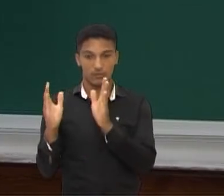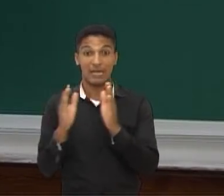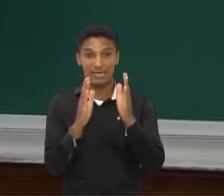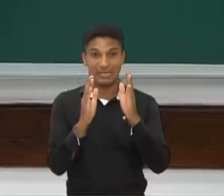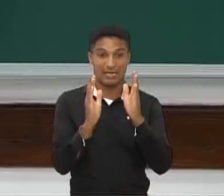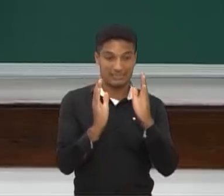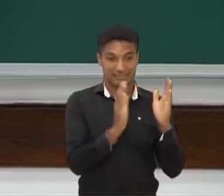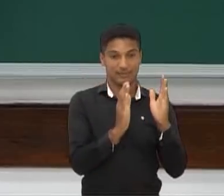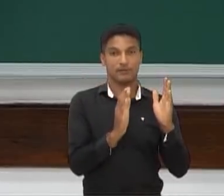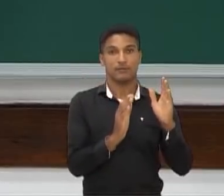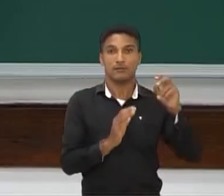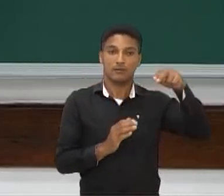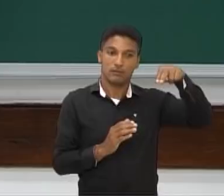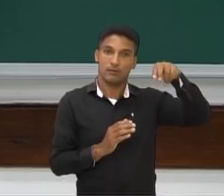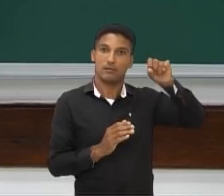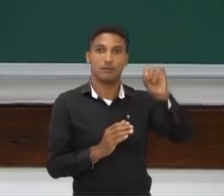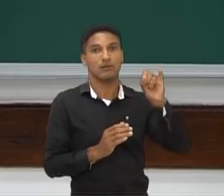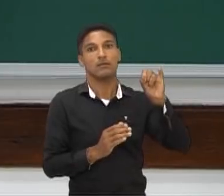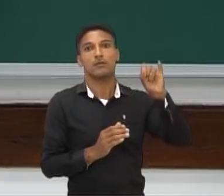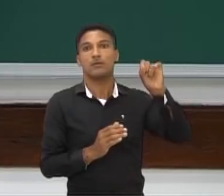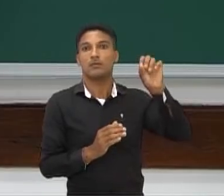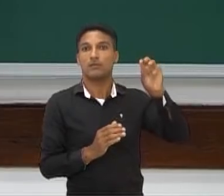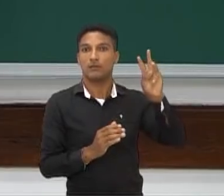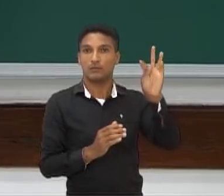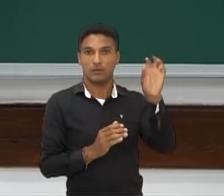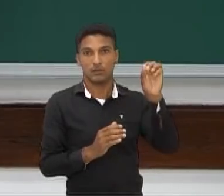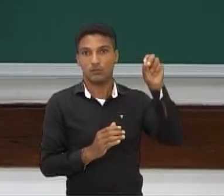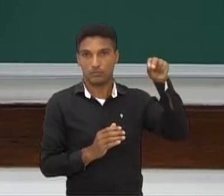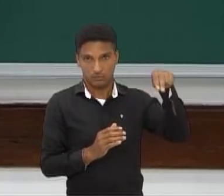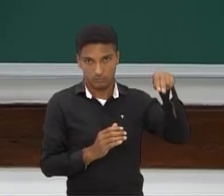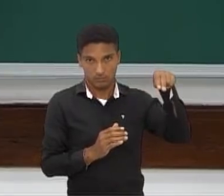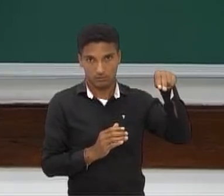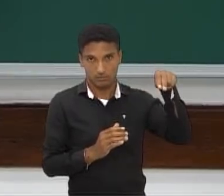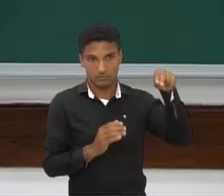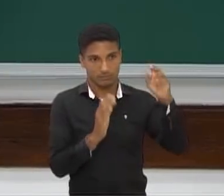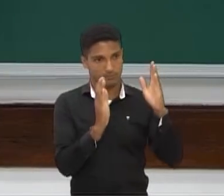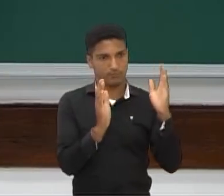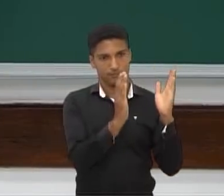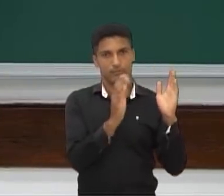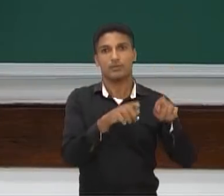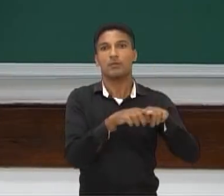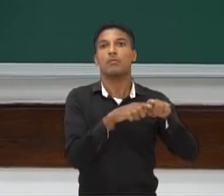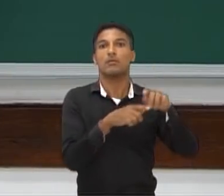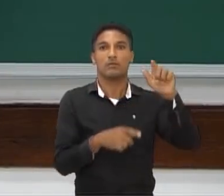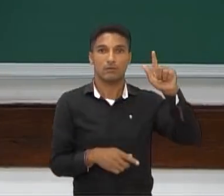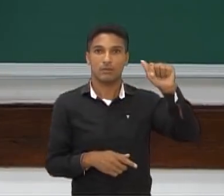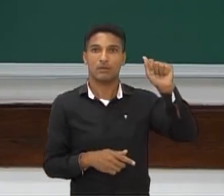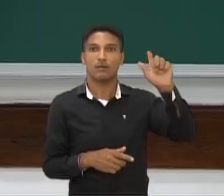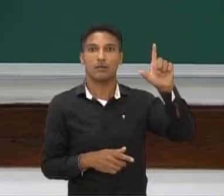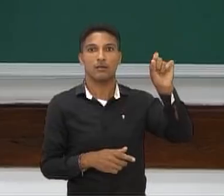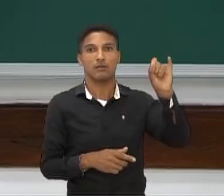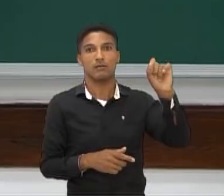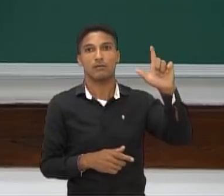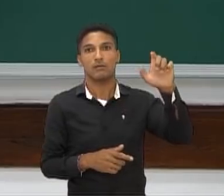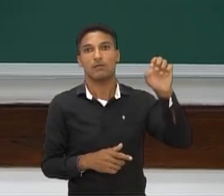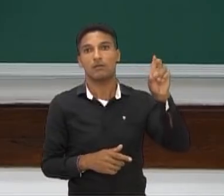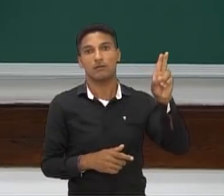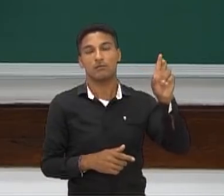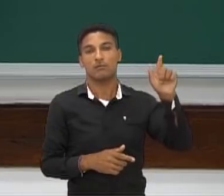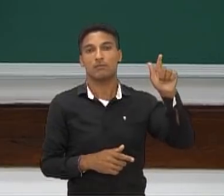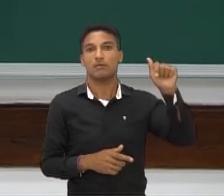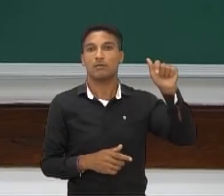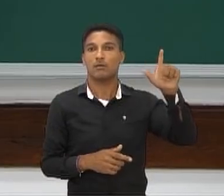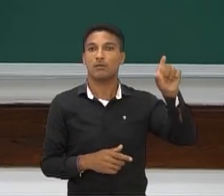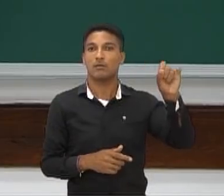vale destacar que quando nós falamos de Galileu Galilei, quando nós falamos de Newton, nessa época, a ciência ela já estava